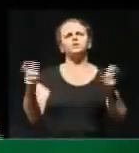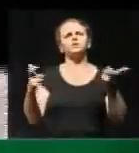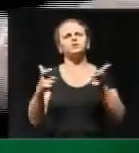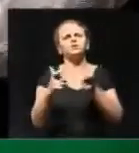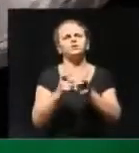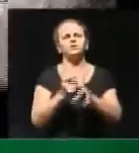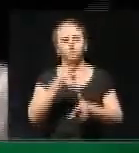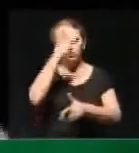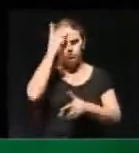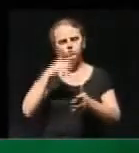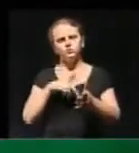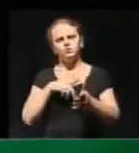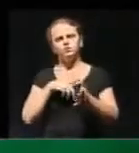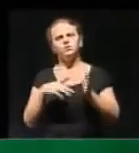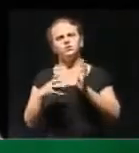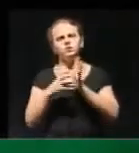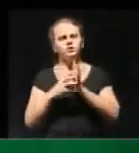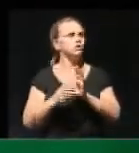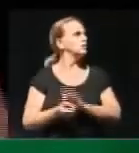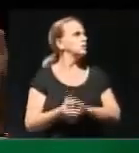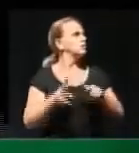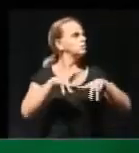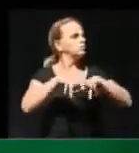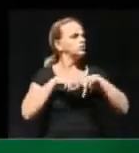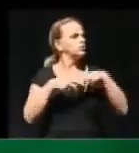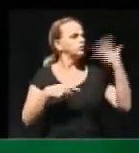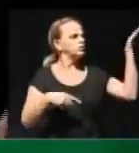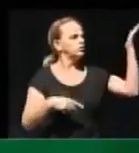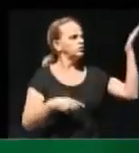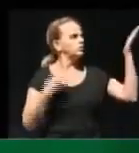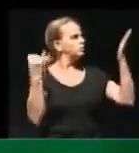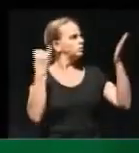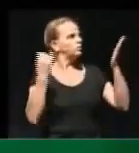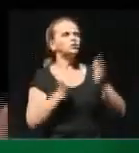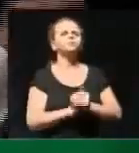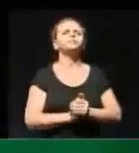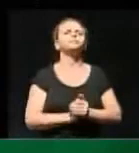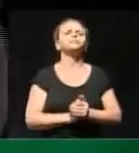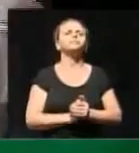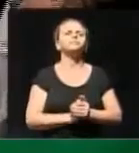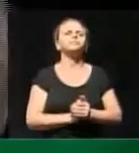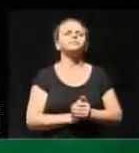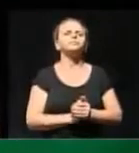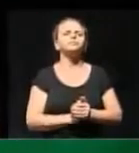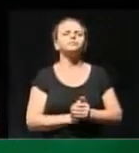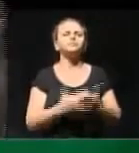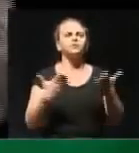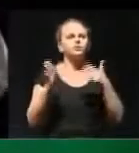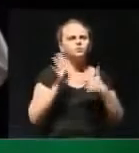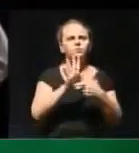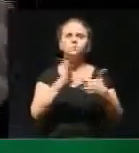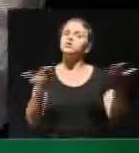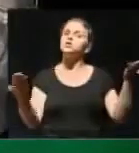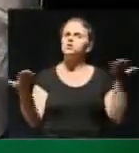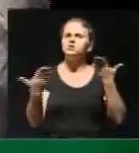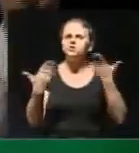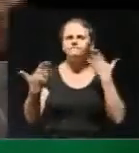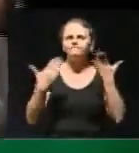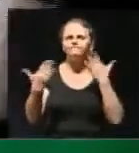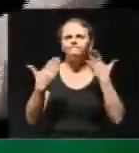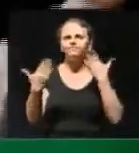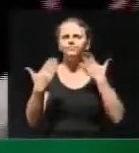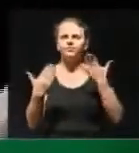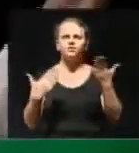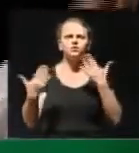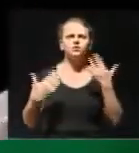indivíduos. Por isso que esse slide ele é bastante interessante, bastante importante, porque mostra essa relação direta de carga viral